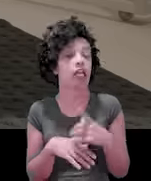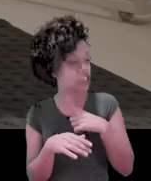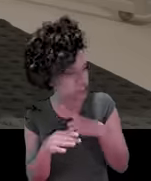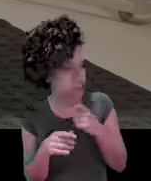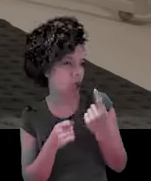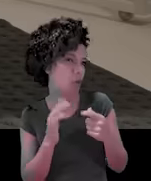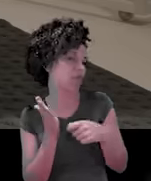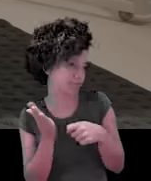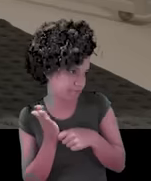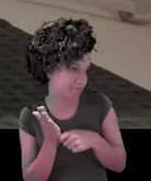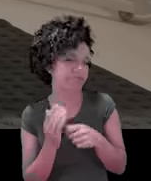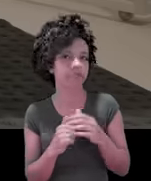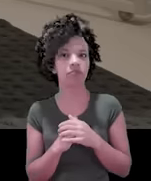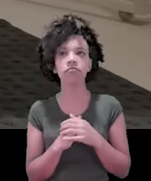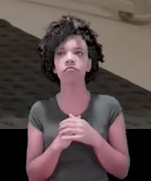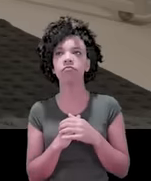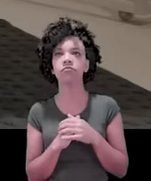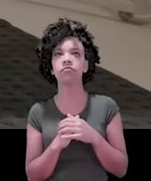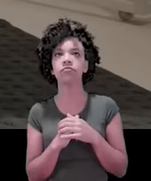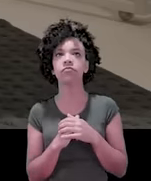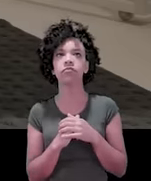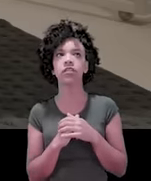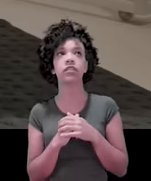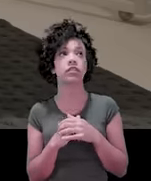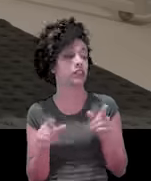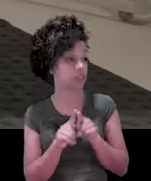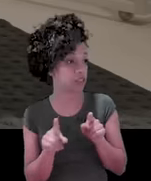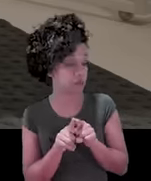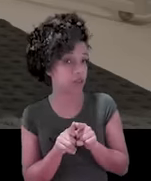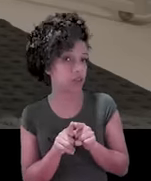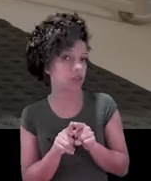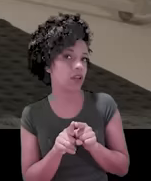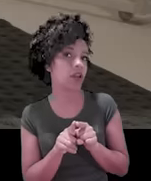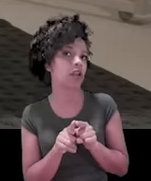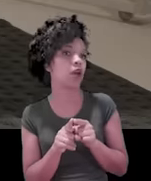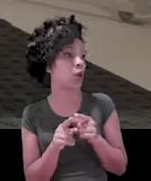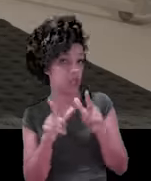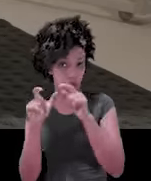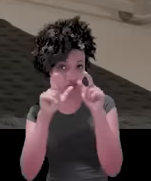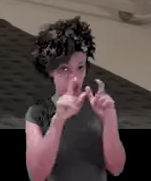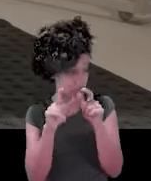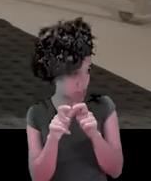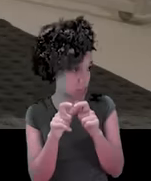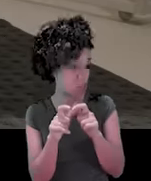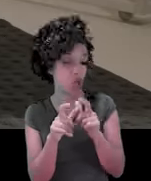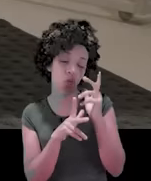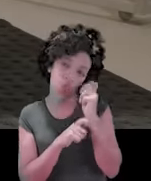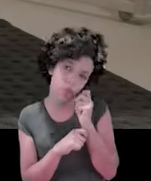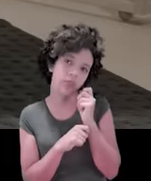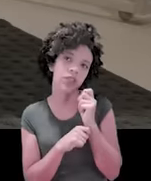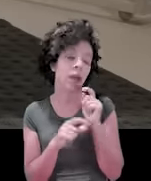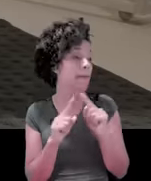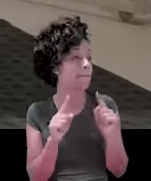ainda tinha alguma bateria é exatamente no carro ou registrar agora no meio direção